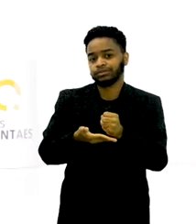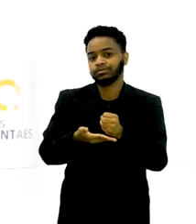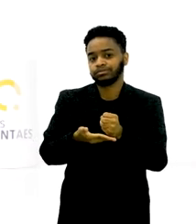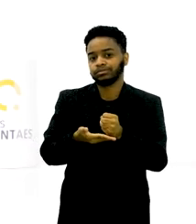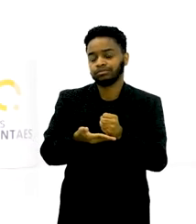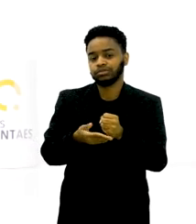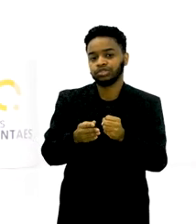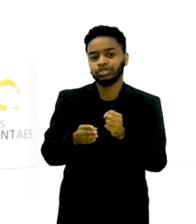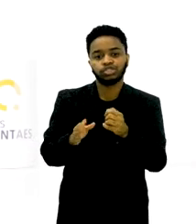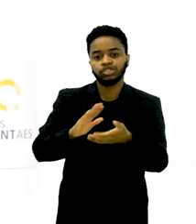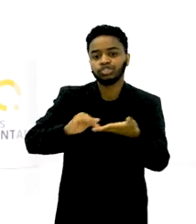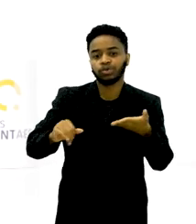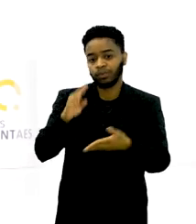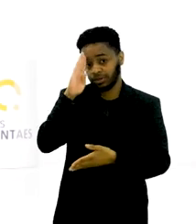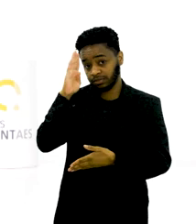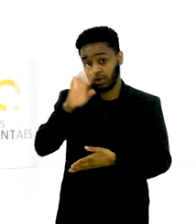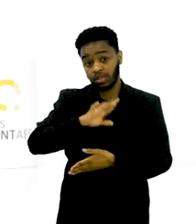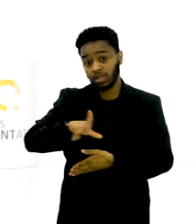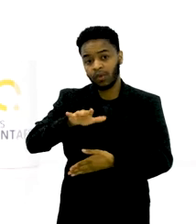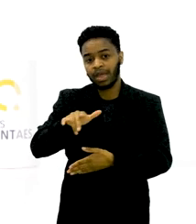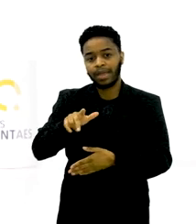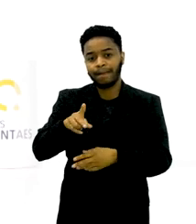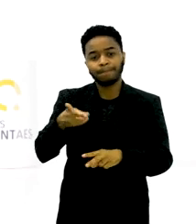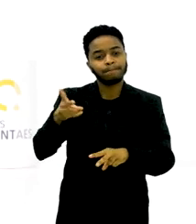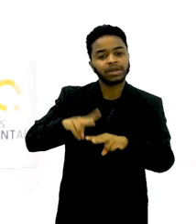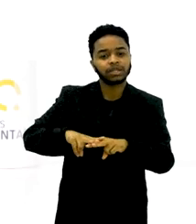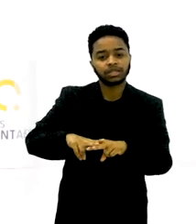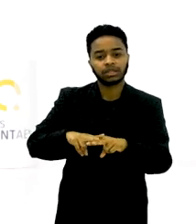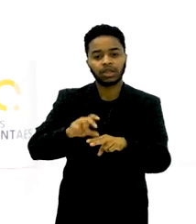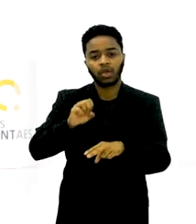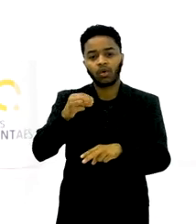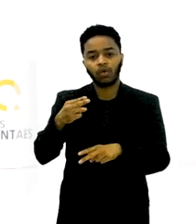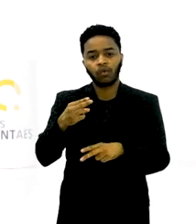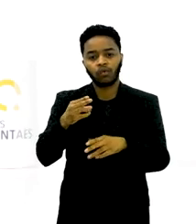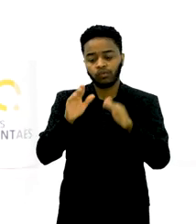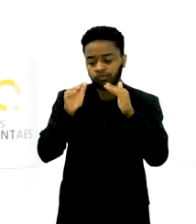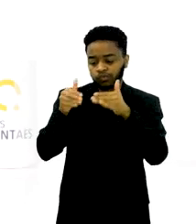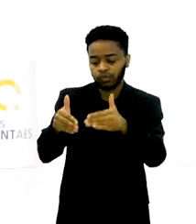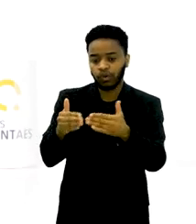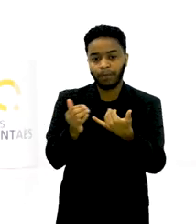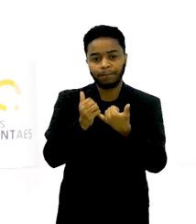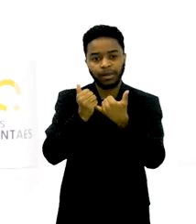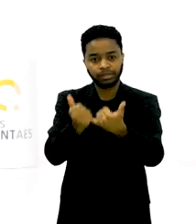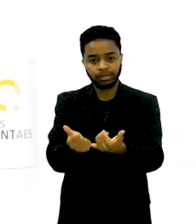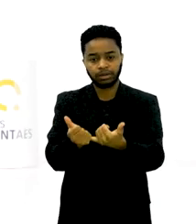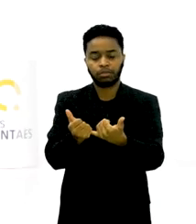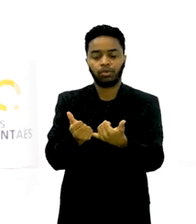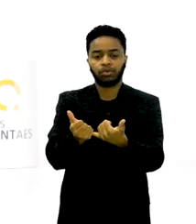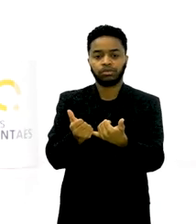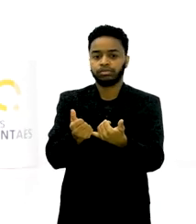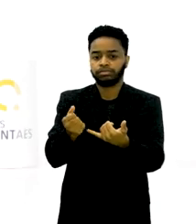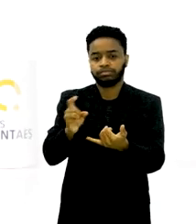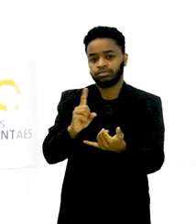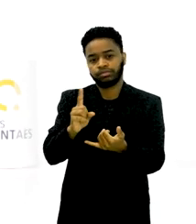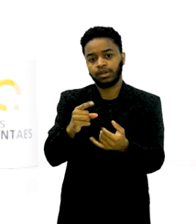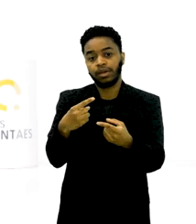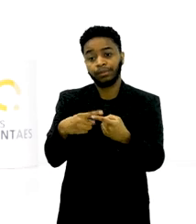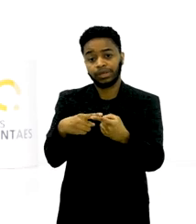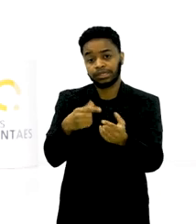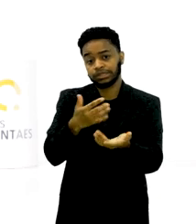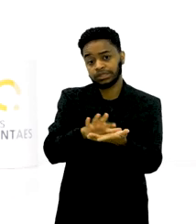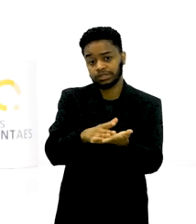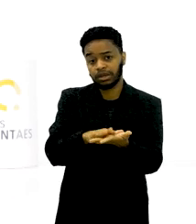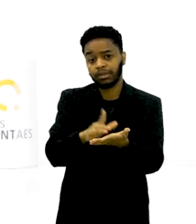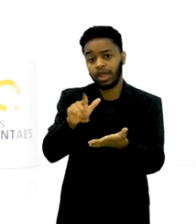uhum entendeu então assim não é congelar o patrimônio ou o modo de expressão porque é